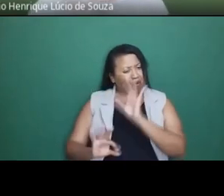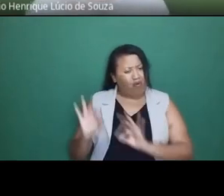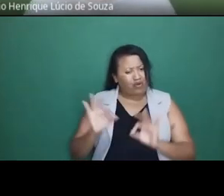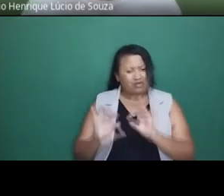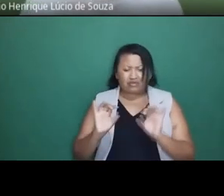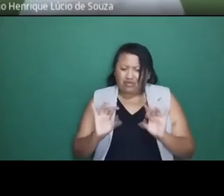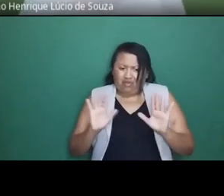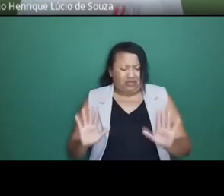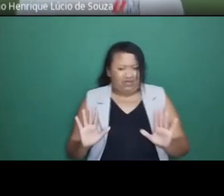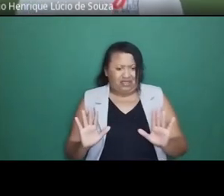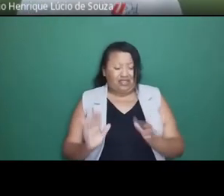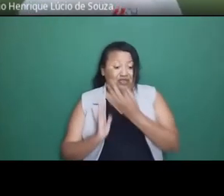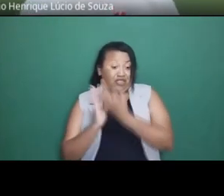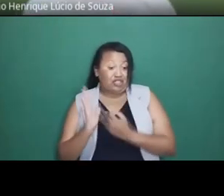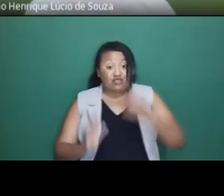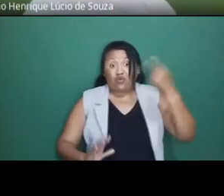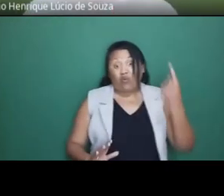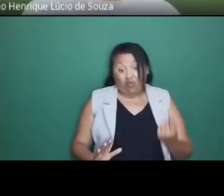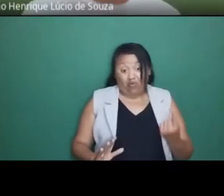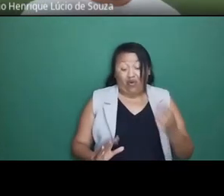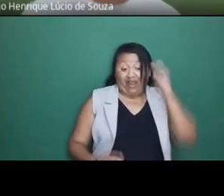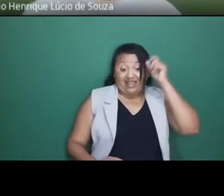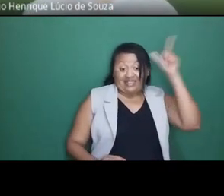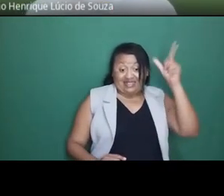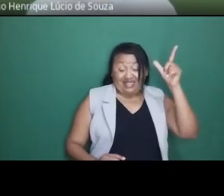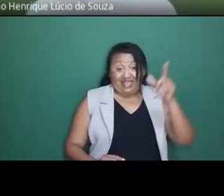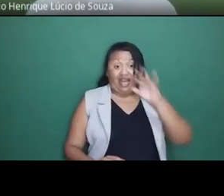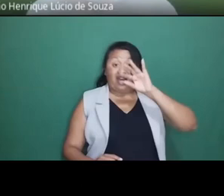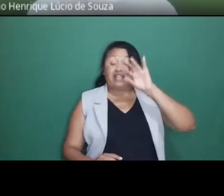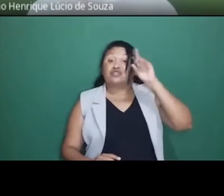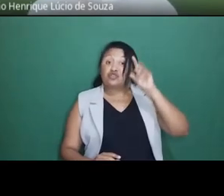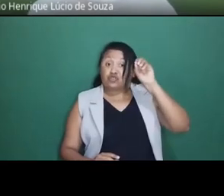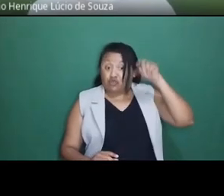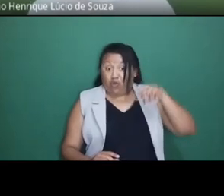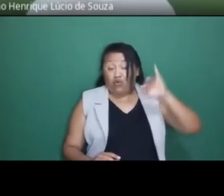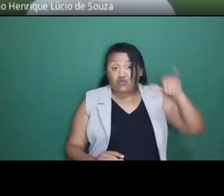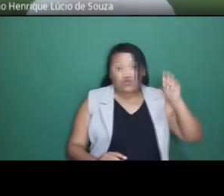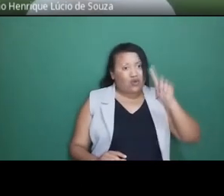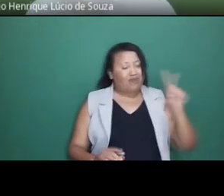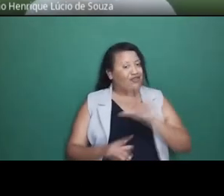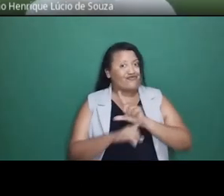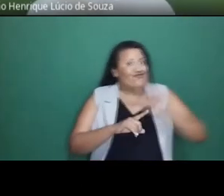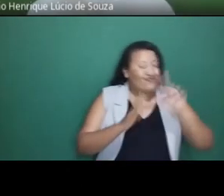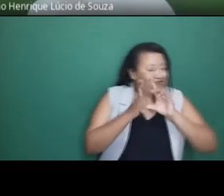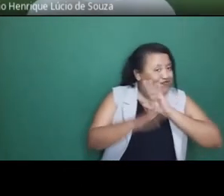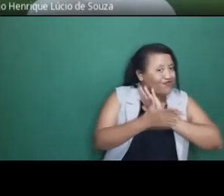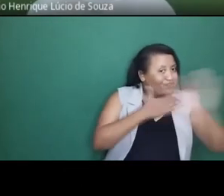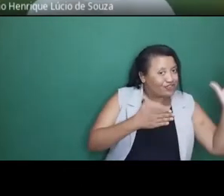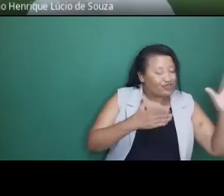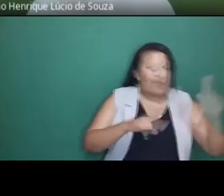o texto não teve a ideia de que Dom João não fugiu mas foi um projeto muito engenhoso